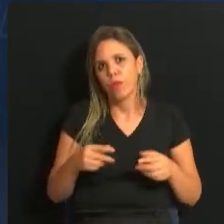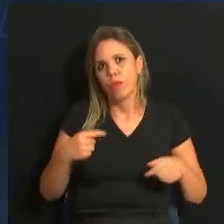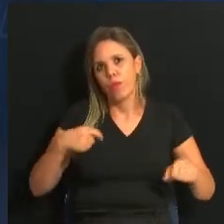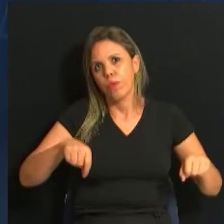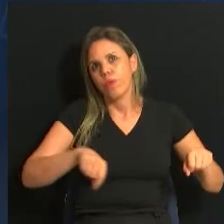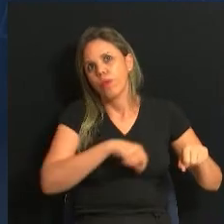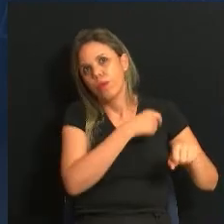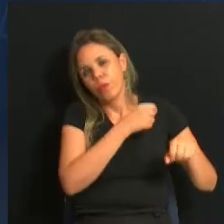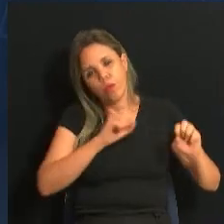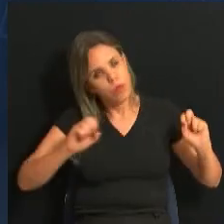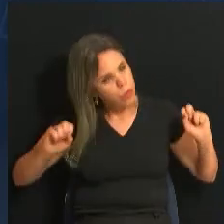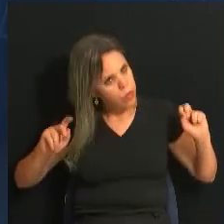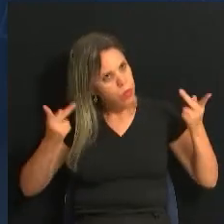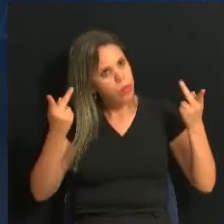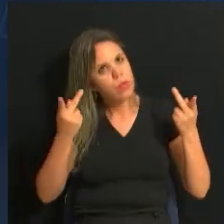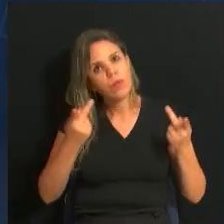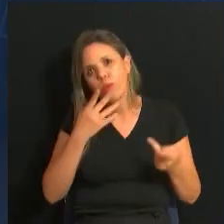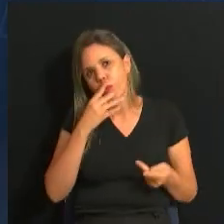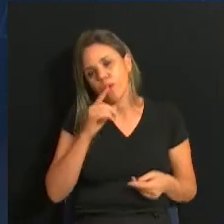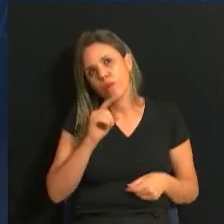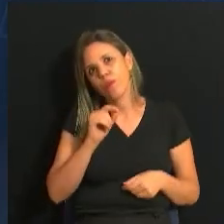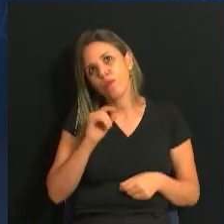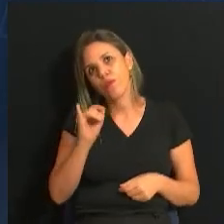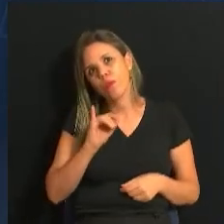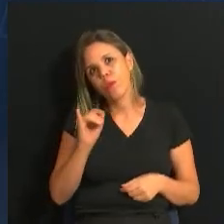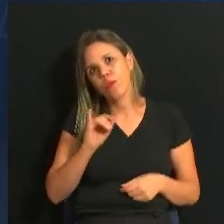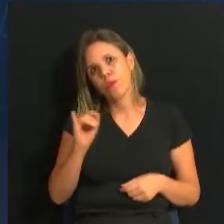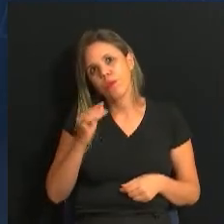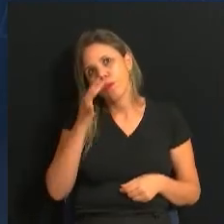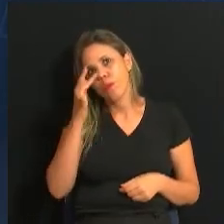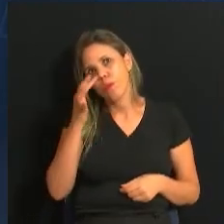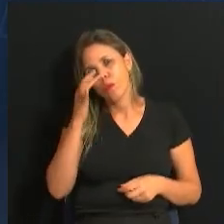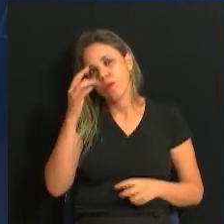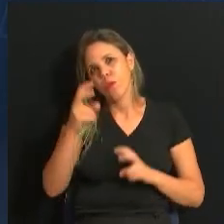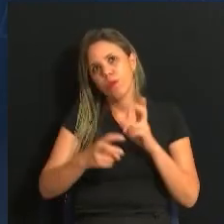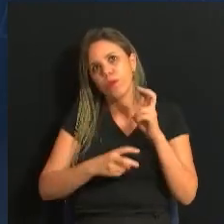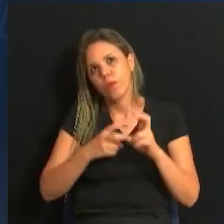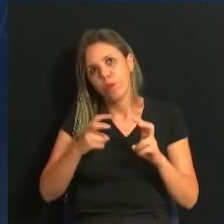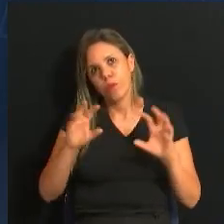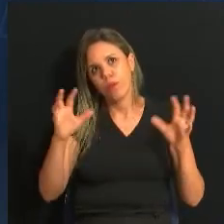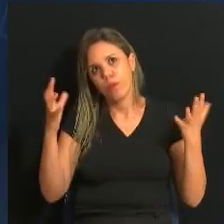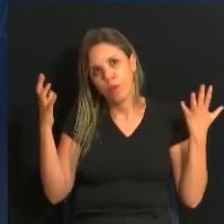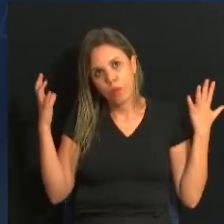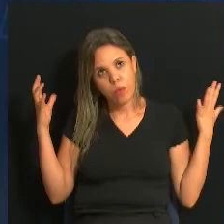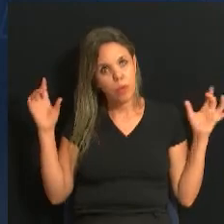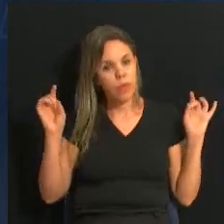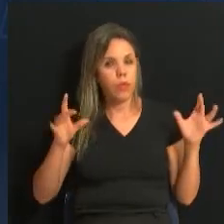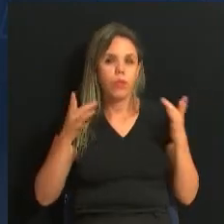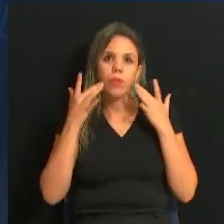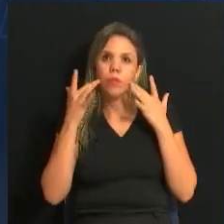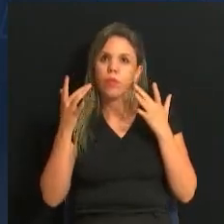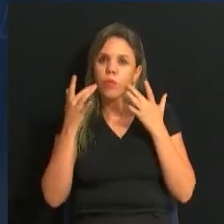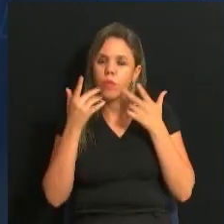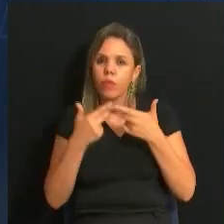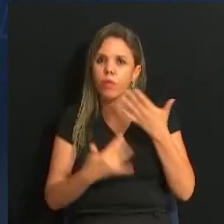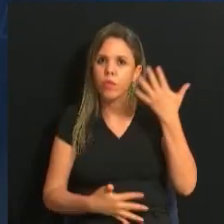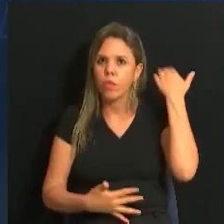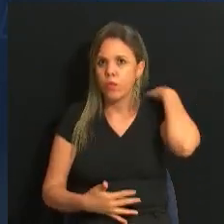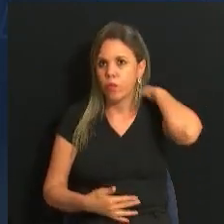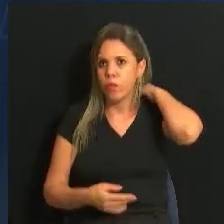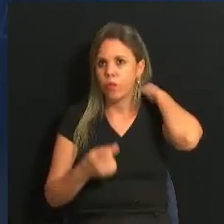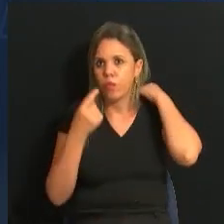no Shopping Iguatemi, tem feira de flores no Bosque do Jequitibás, espetáculo Dom Quixote,